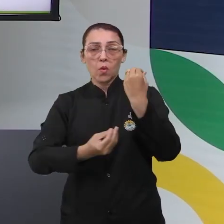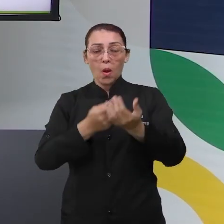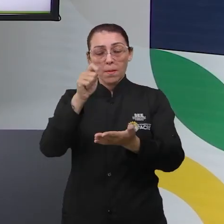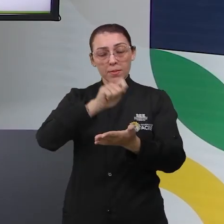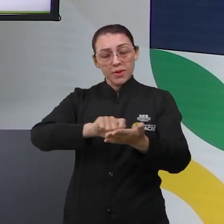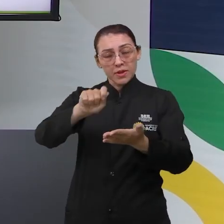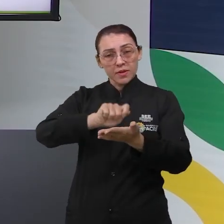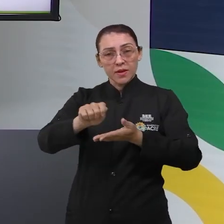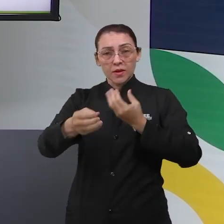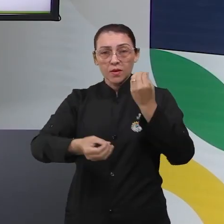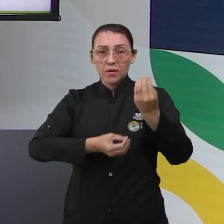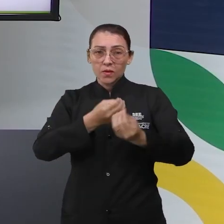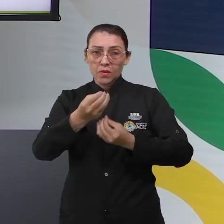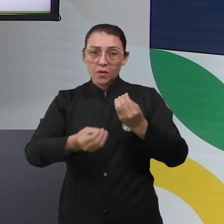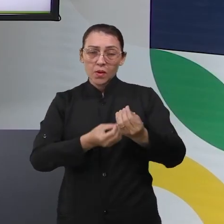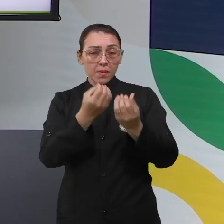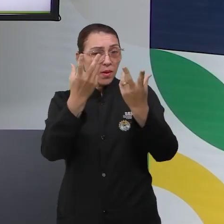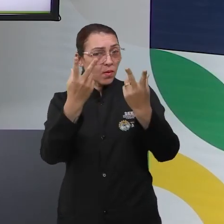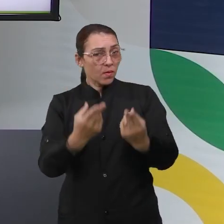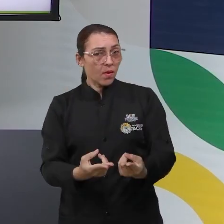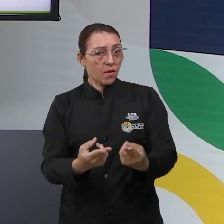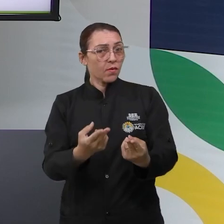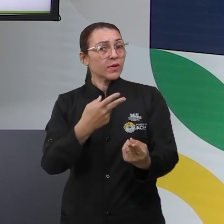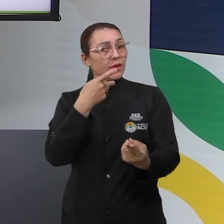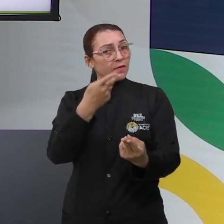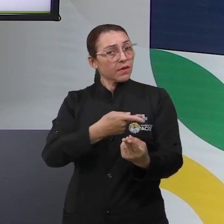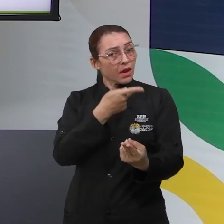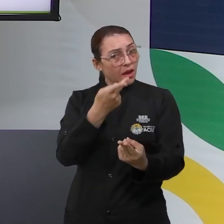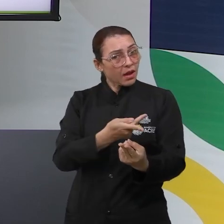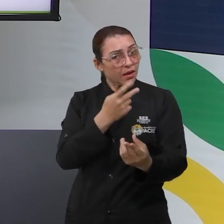escrever. Você não vai escrever da mesma forma como você